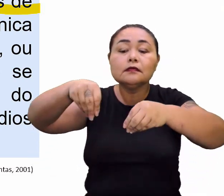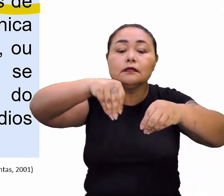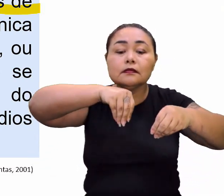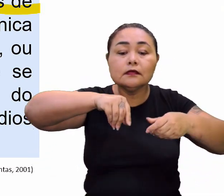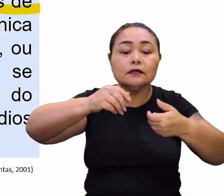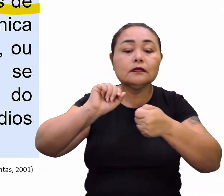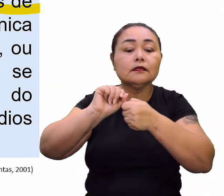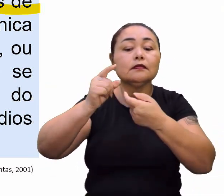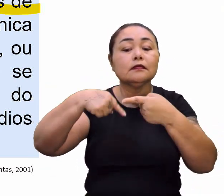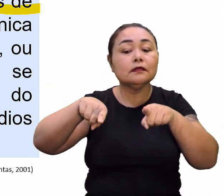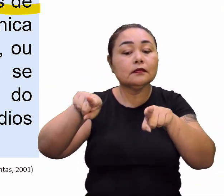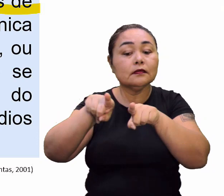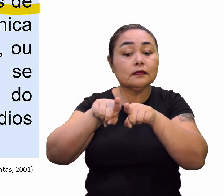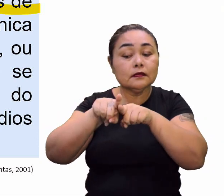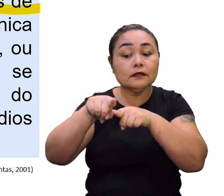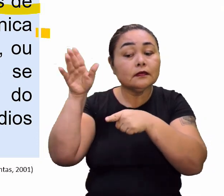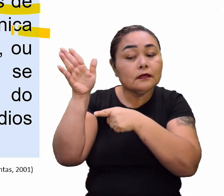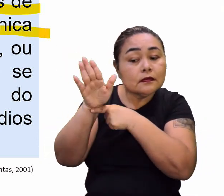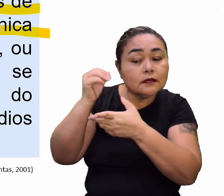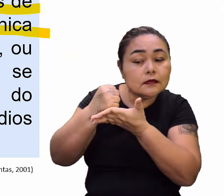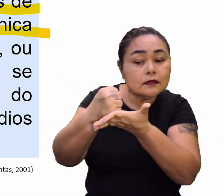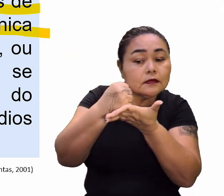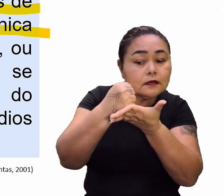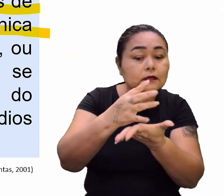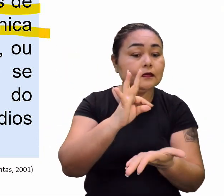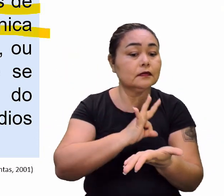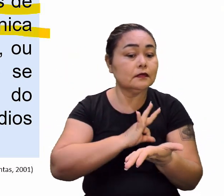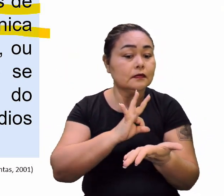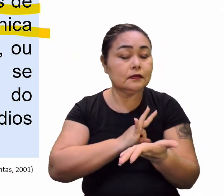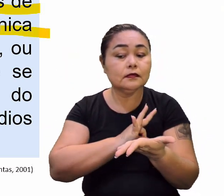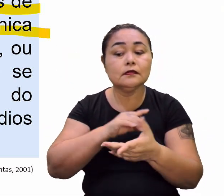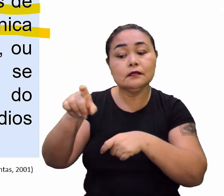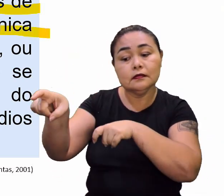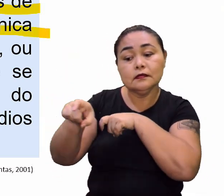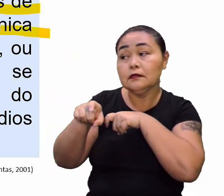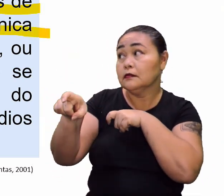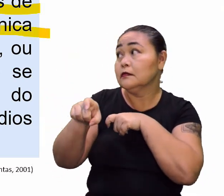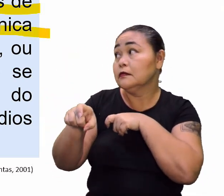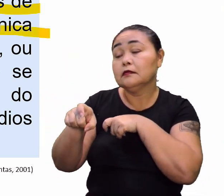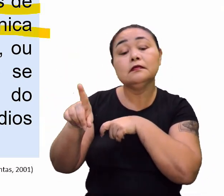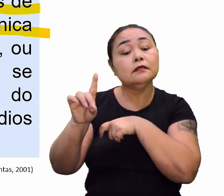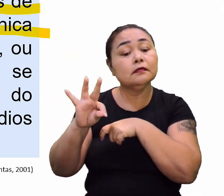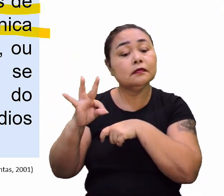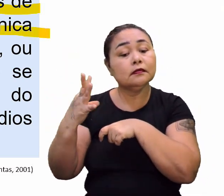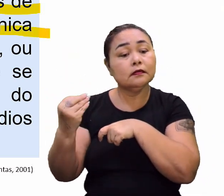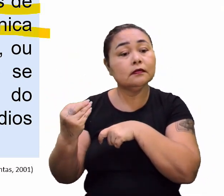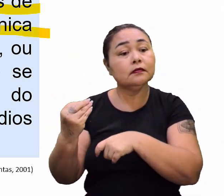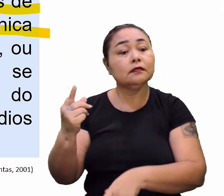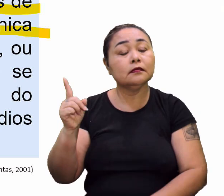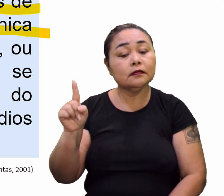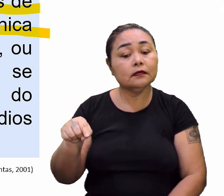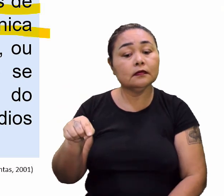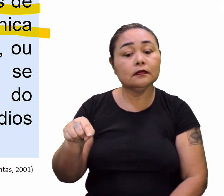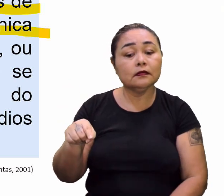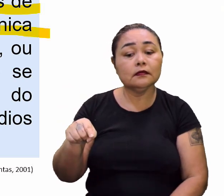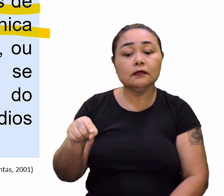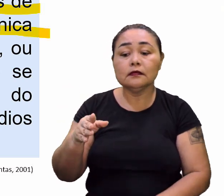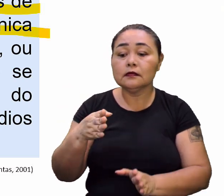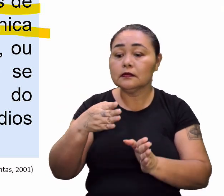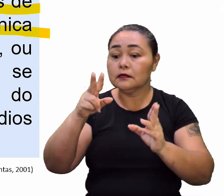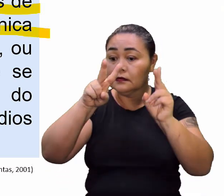assistência técnica rural. Essa assistência, podemos dizer, Rogério, com toda certeza, que é